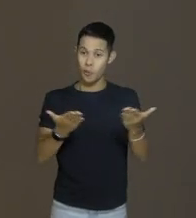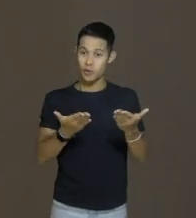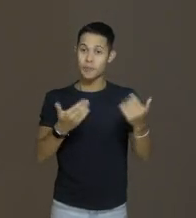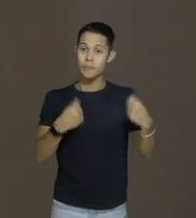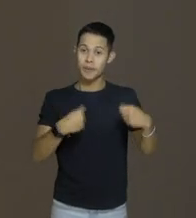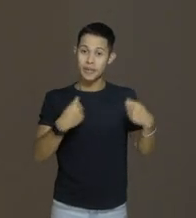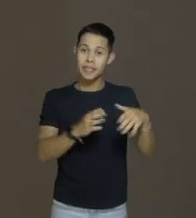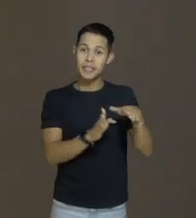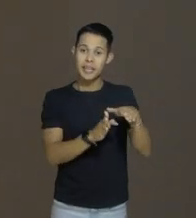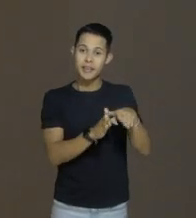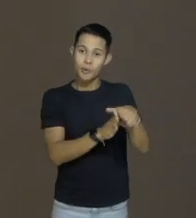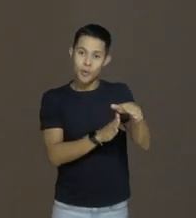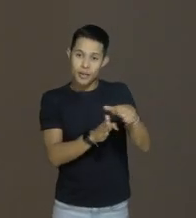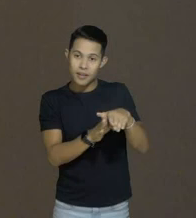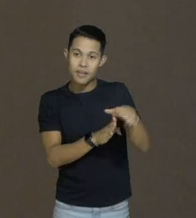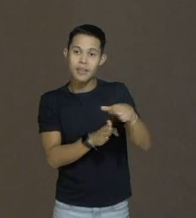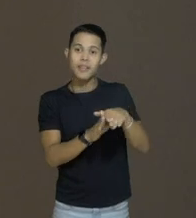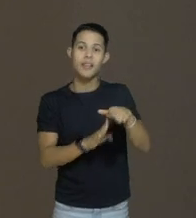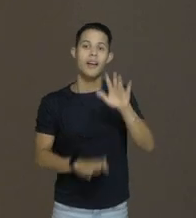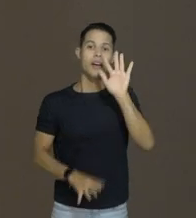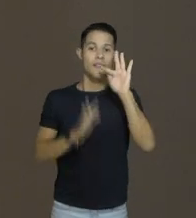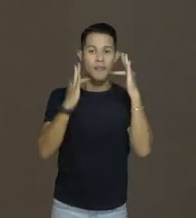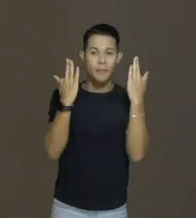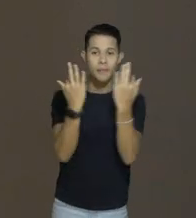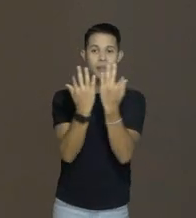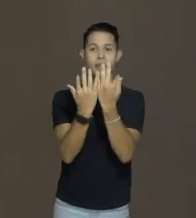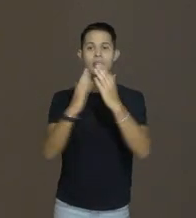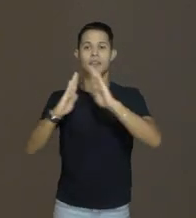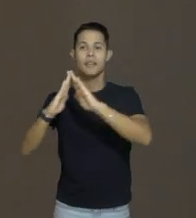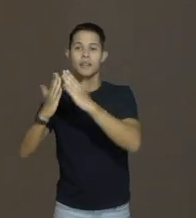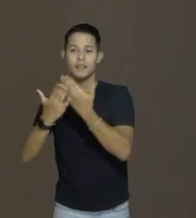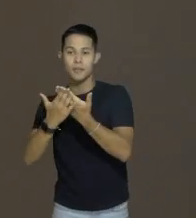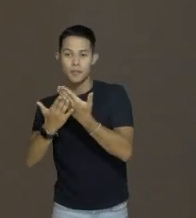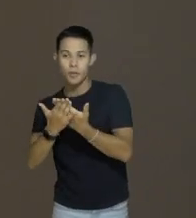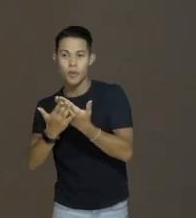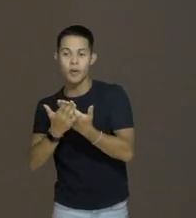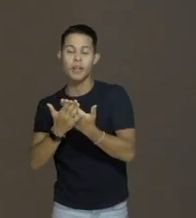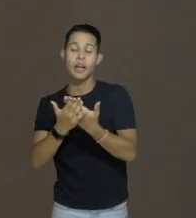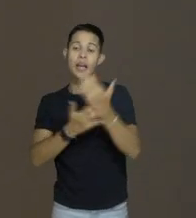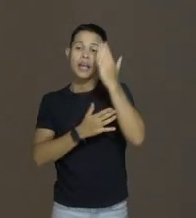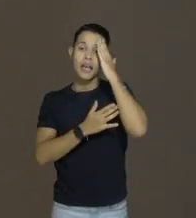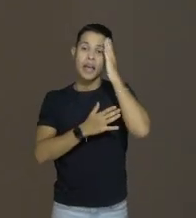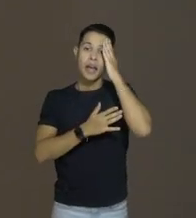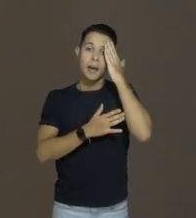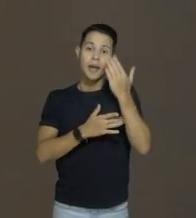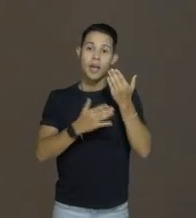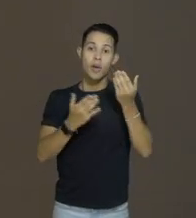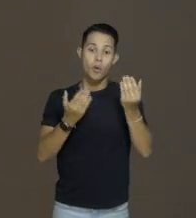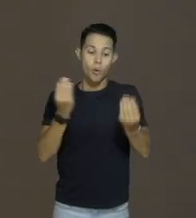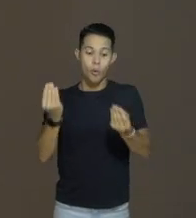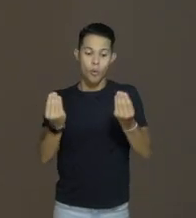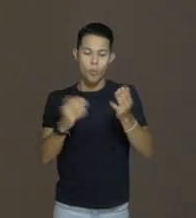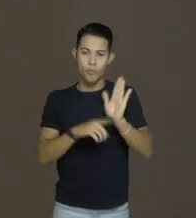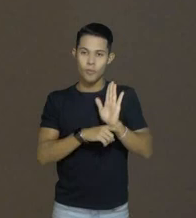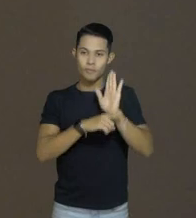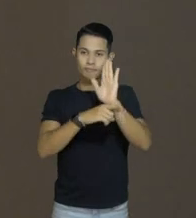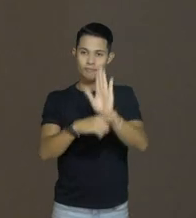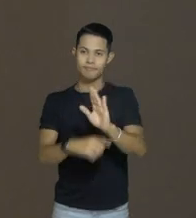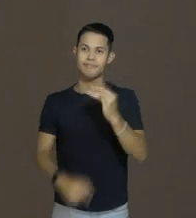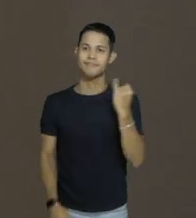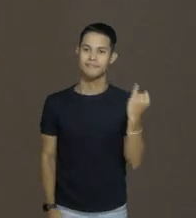orientar família, escola, como lidar com essa criança e como ajudar ele. Então,